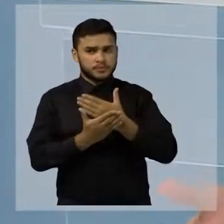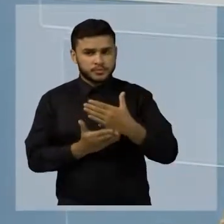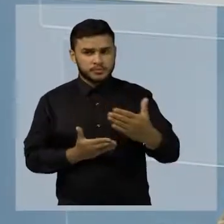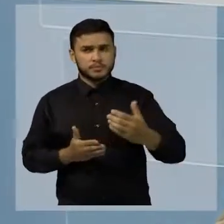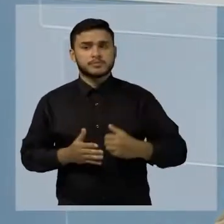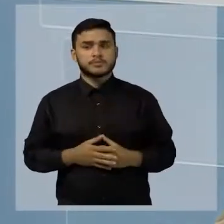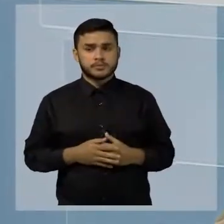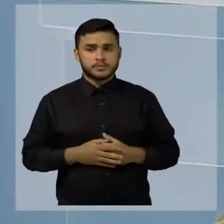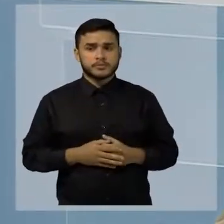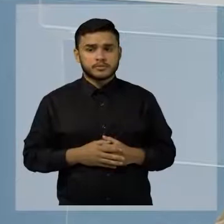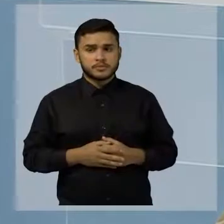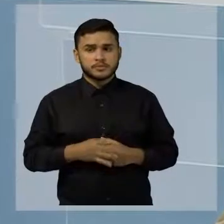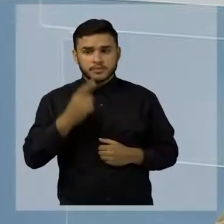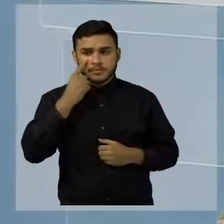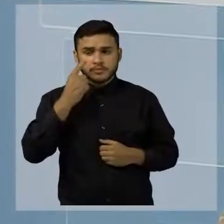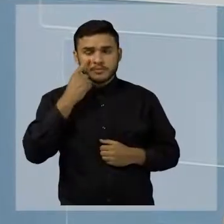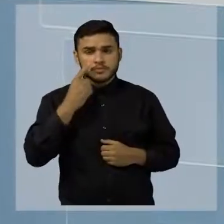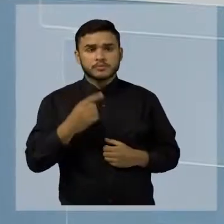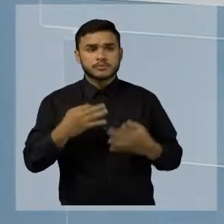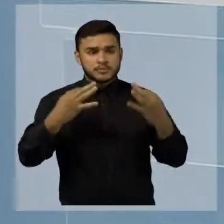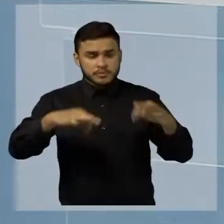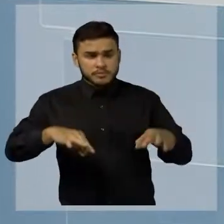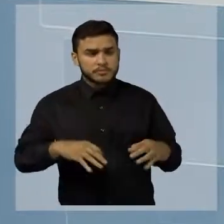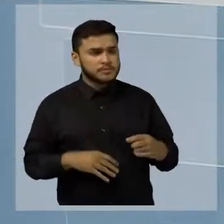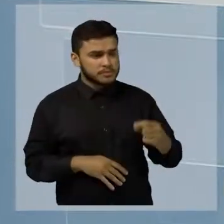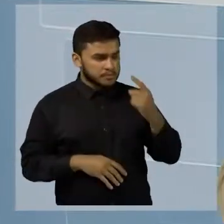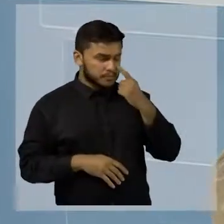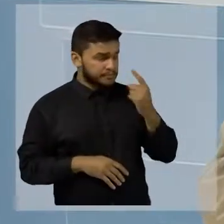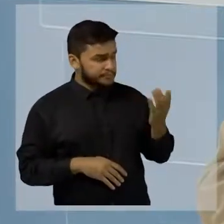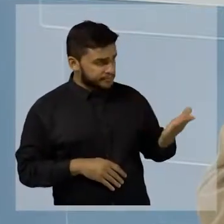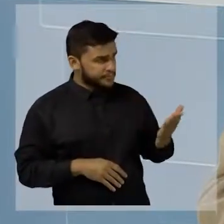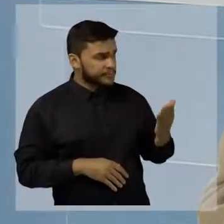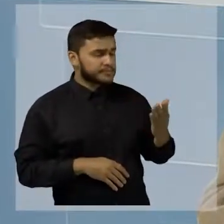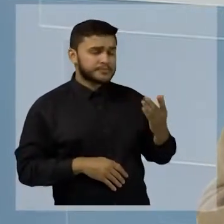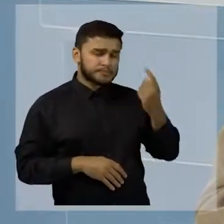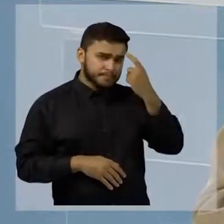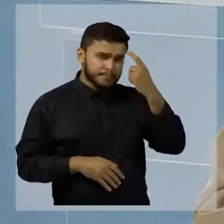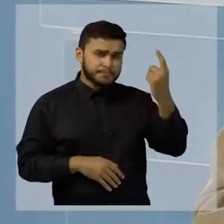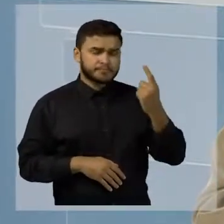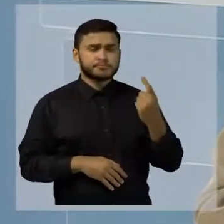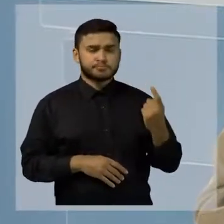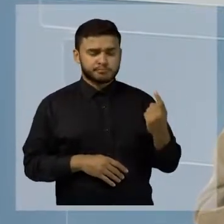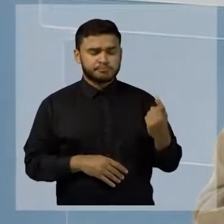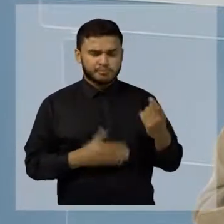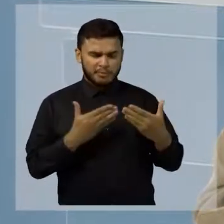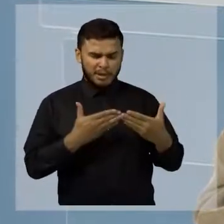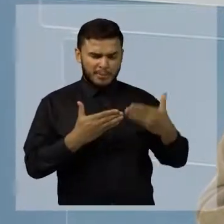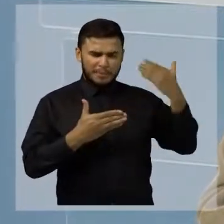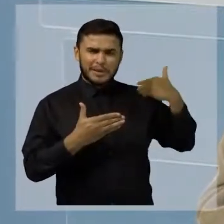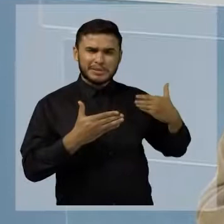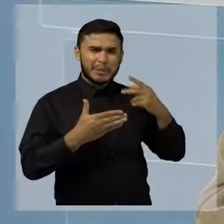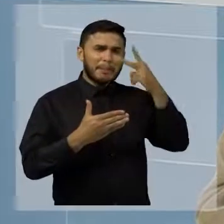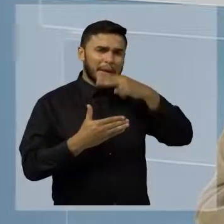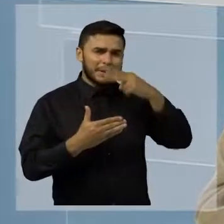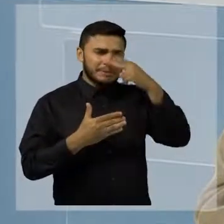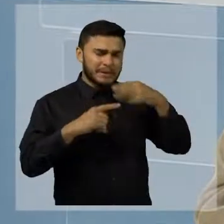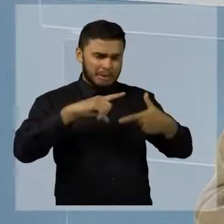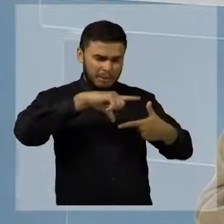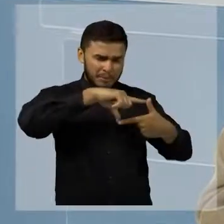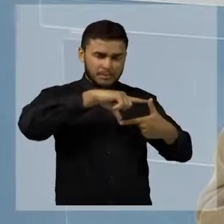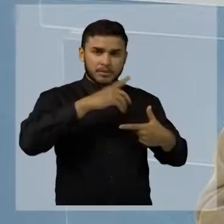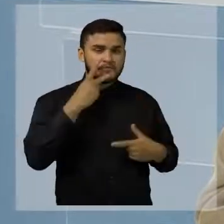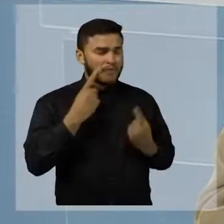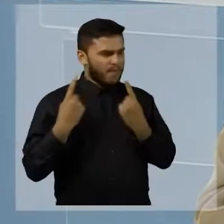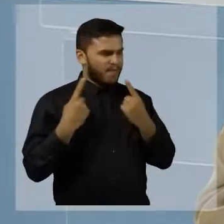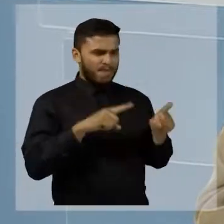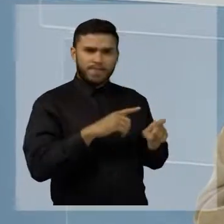nova política no contraponto à chamada velha política.